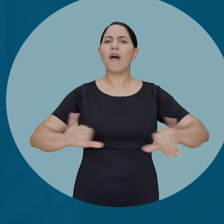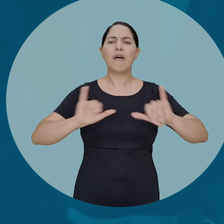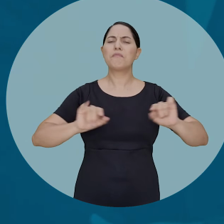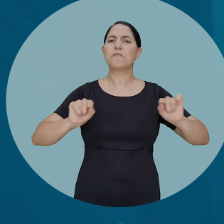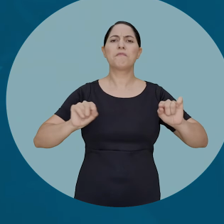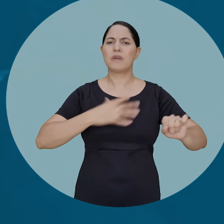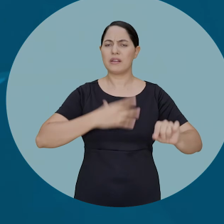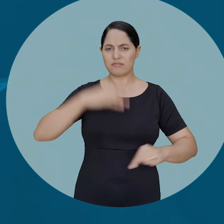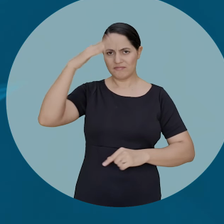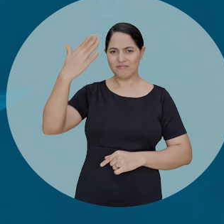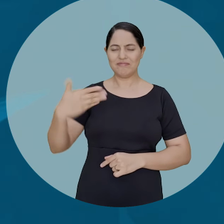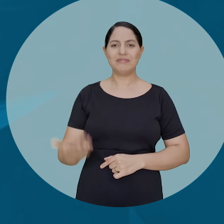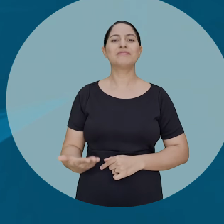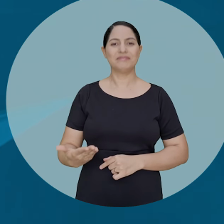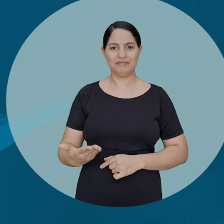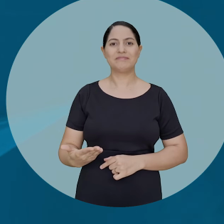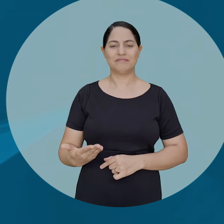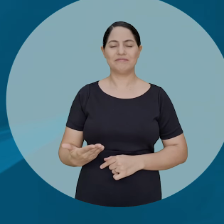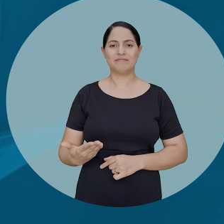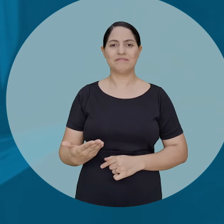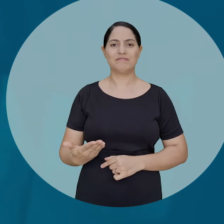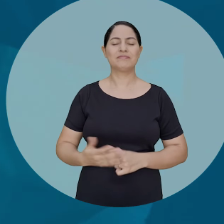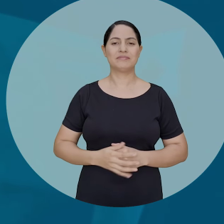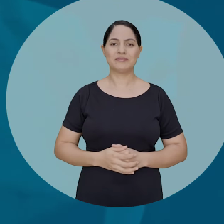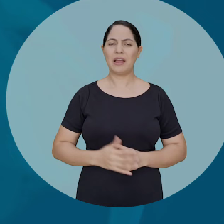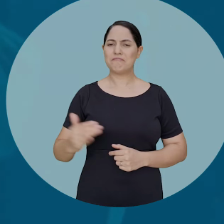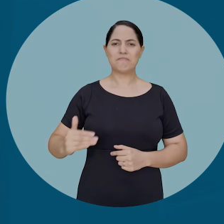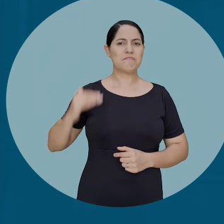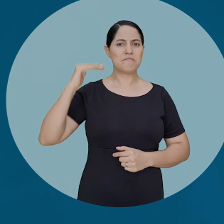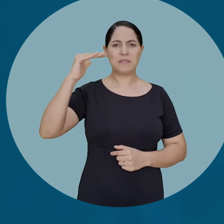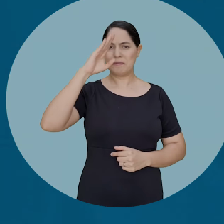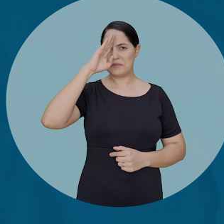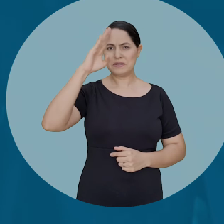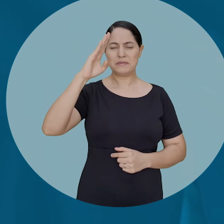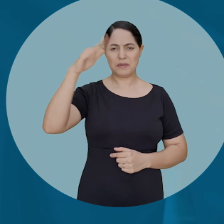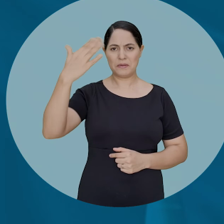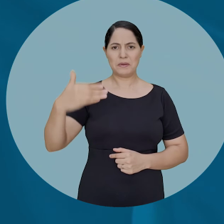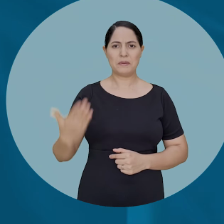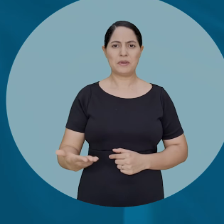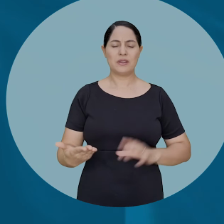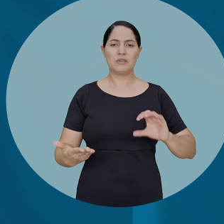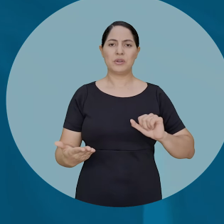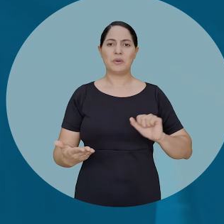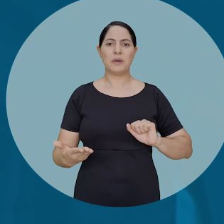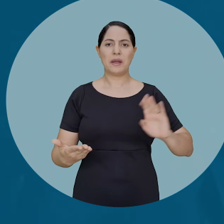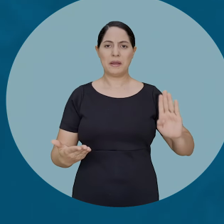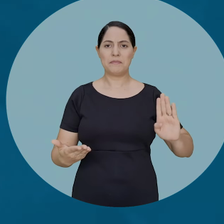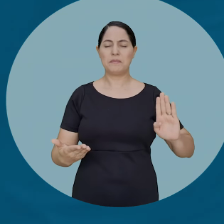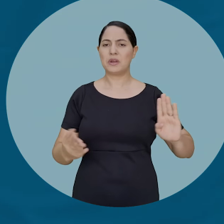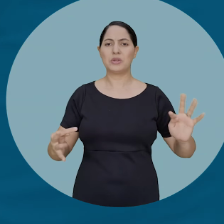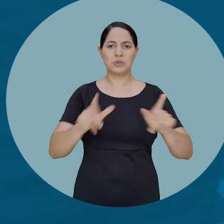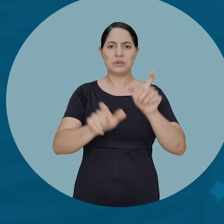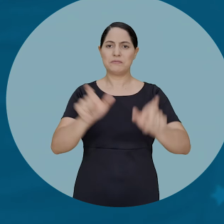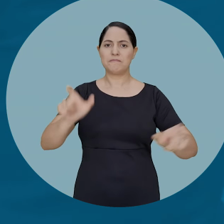é a mais alta distinção concedida pela advocacia brasileira a figuras